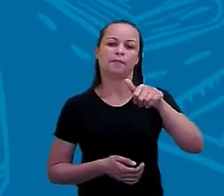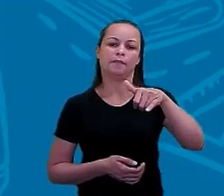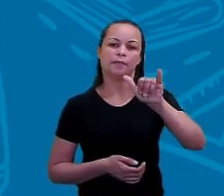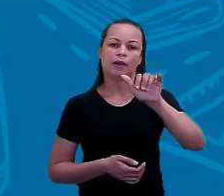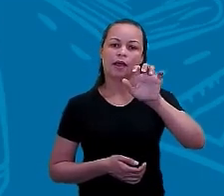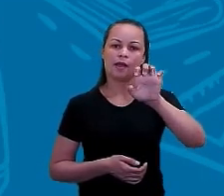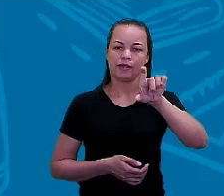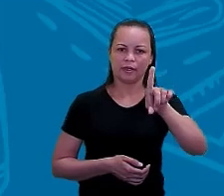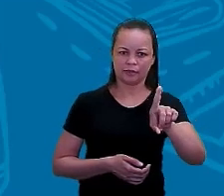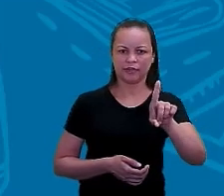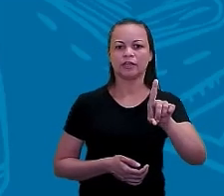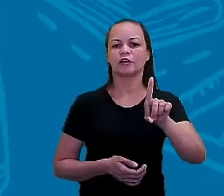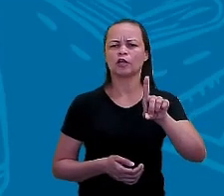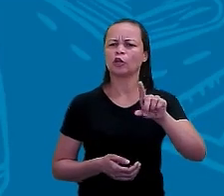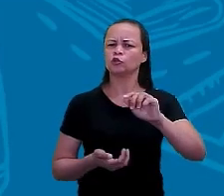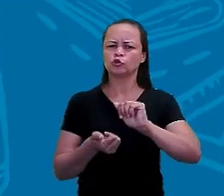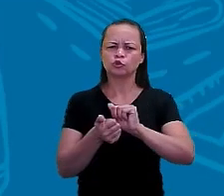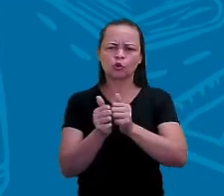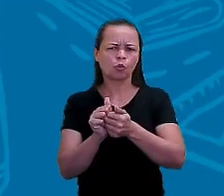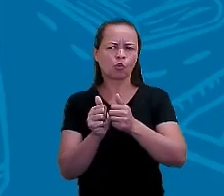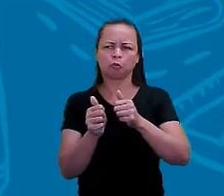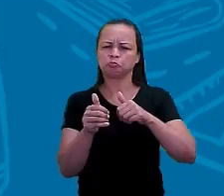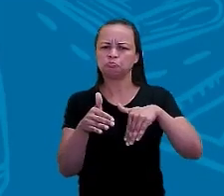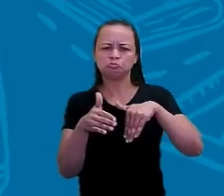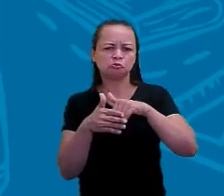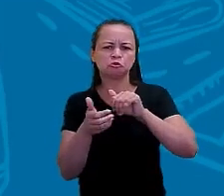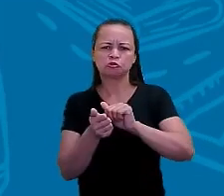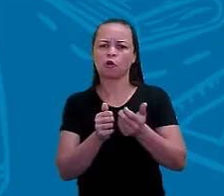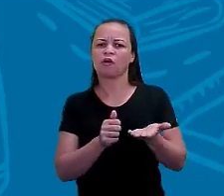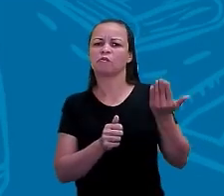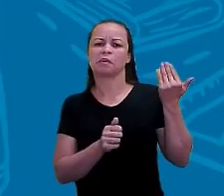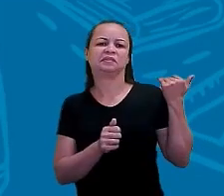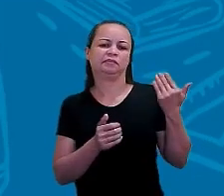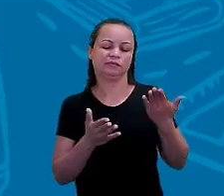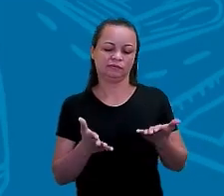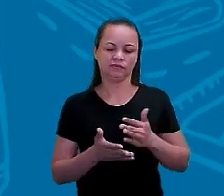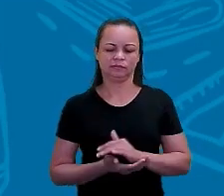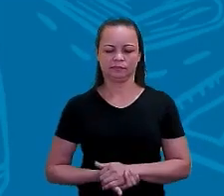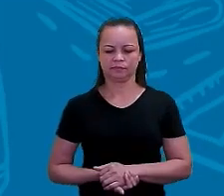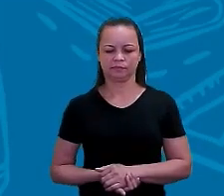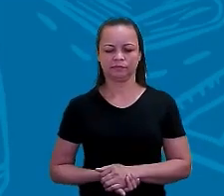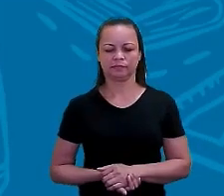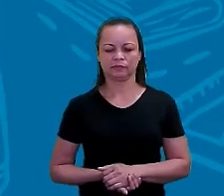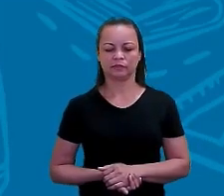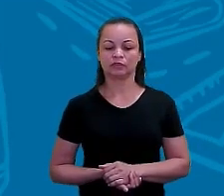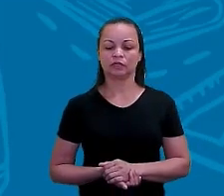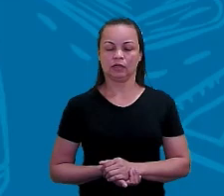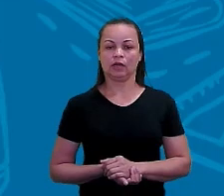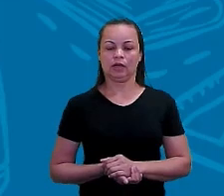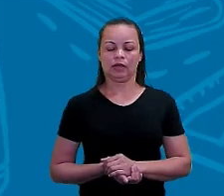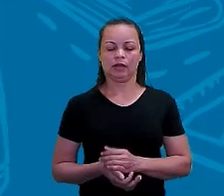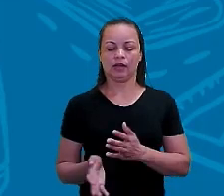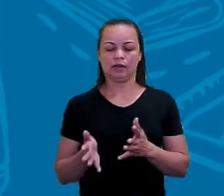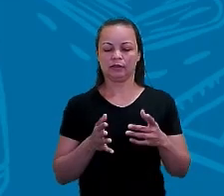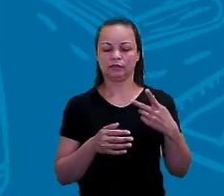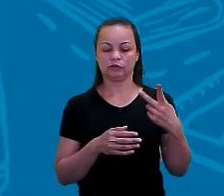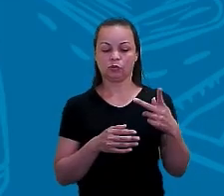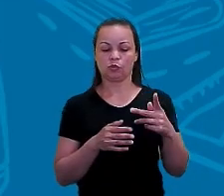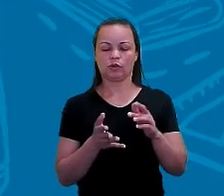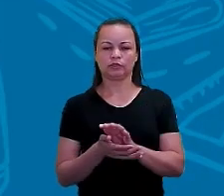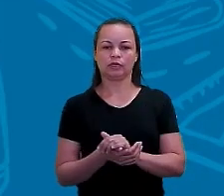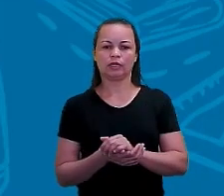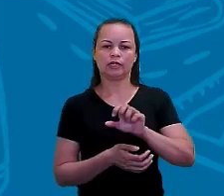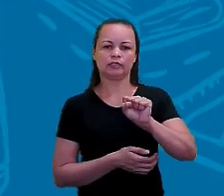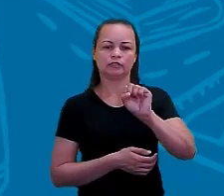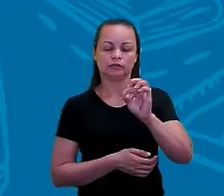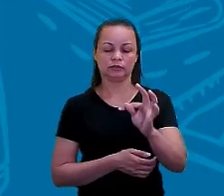Jogou, jogar, jogou ou jogava. Alright? So, let's continue. We studied English before